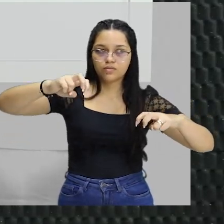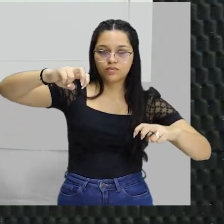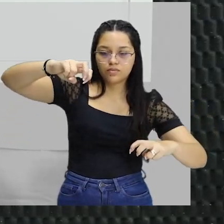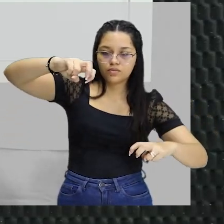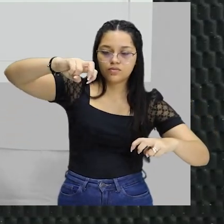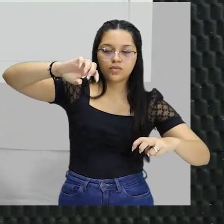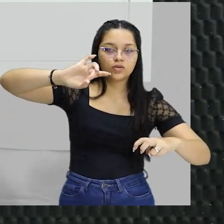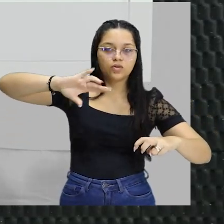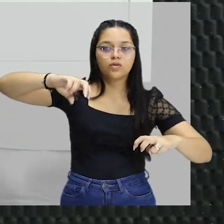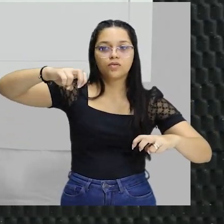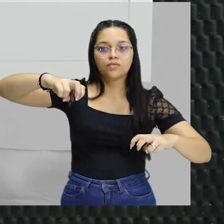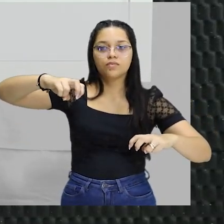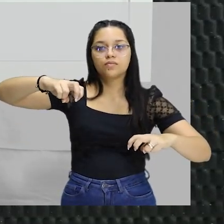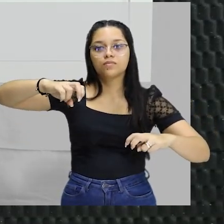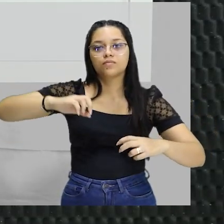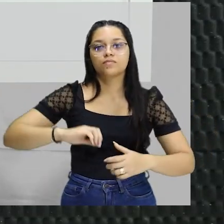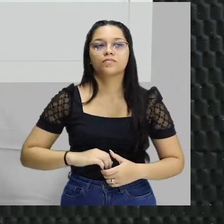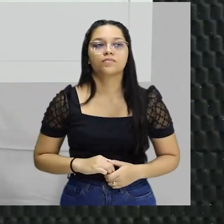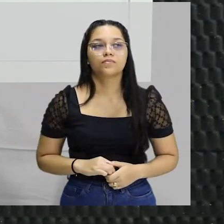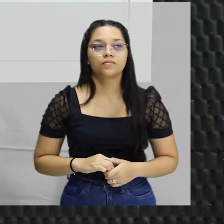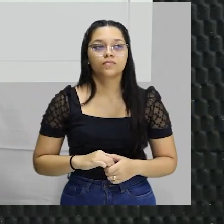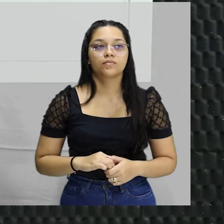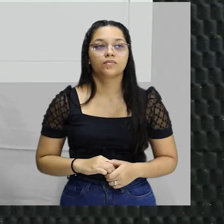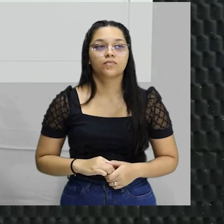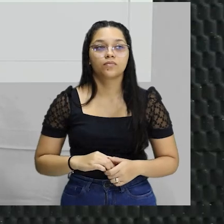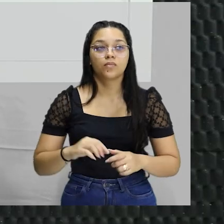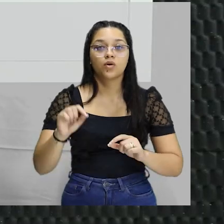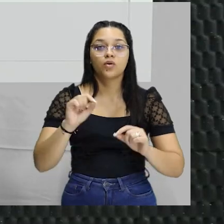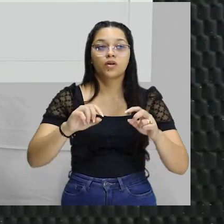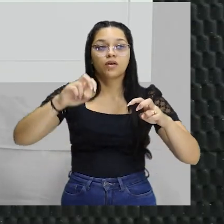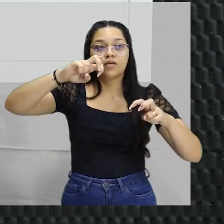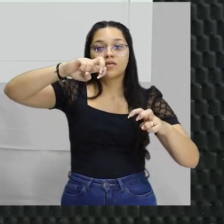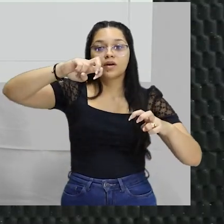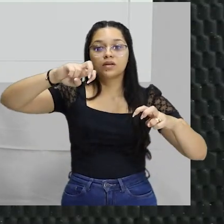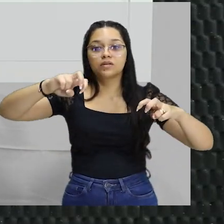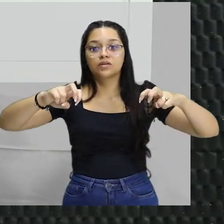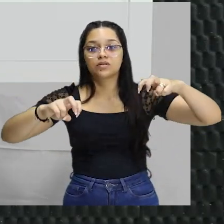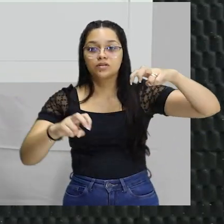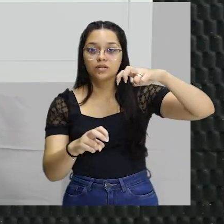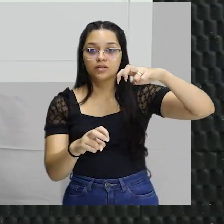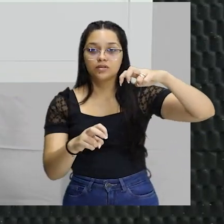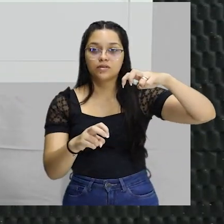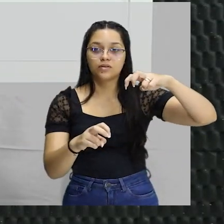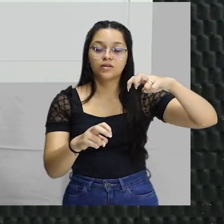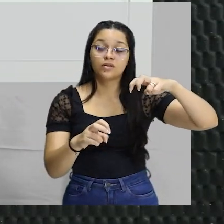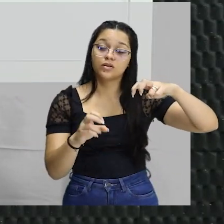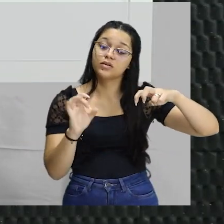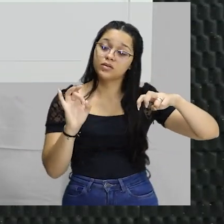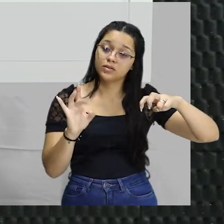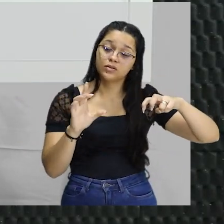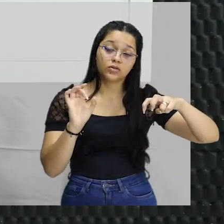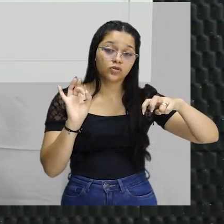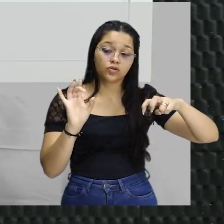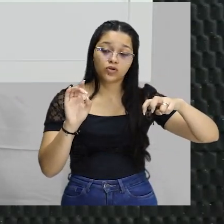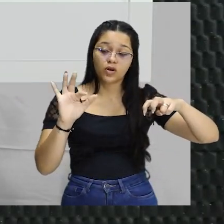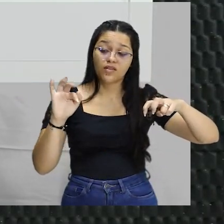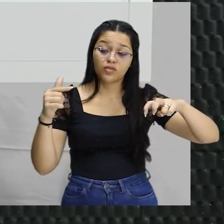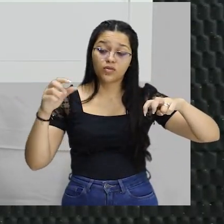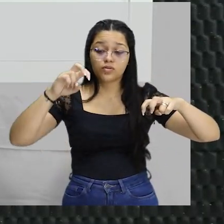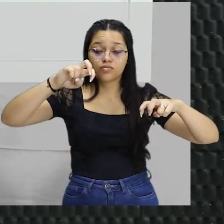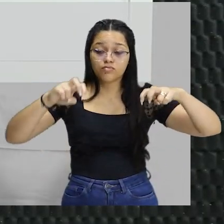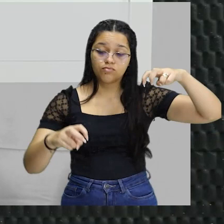trabalho só com F2. F2 ele vai girar essa barra em um sentido, se só ele agir,